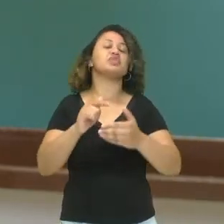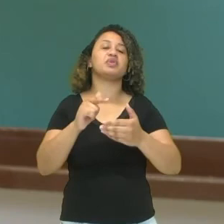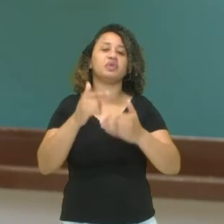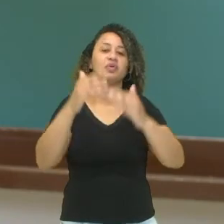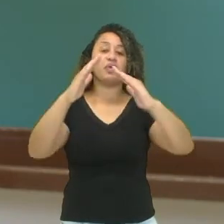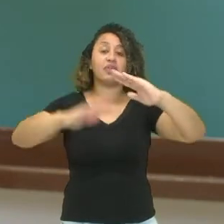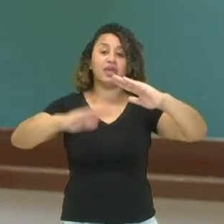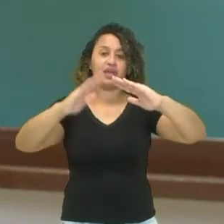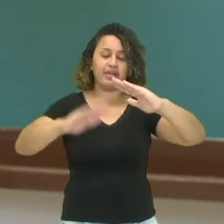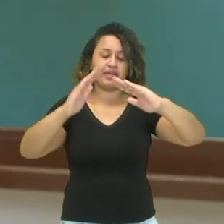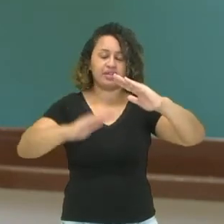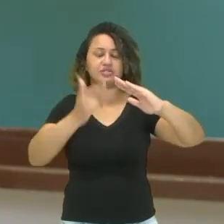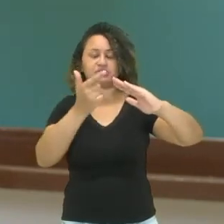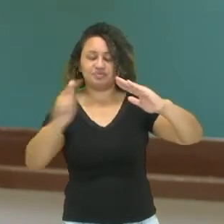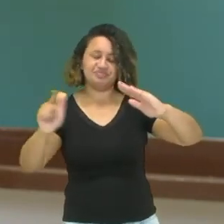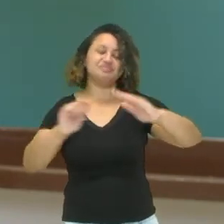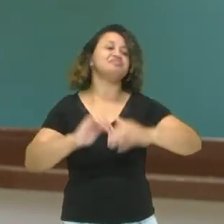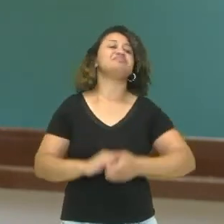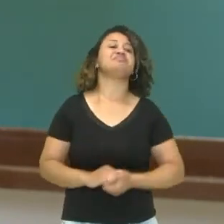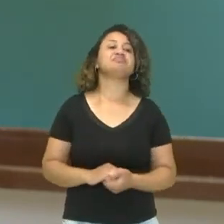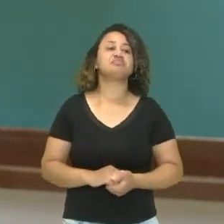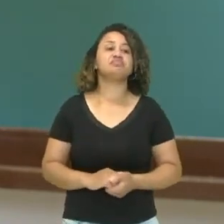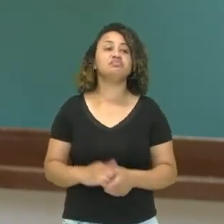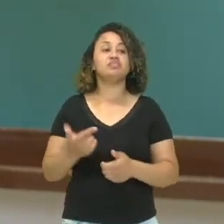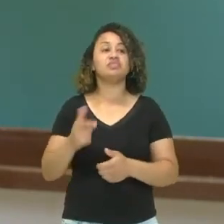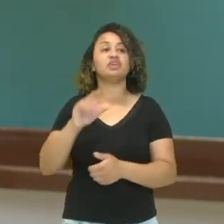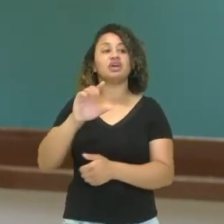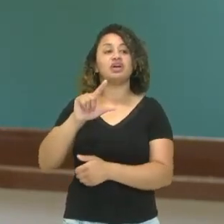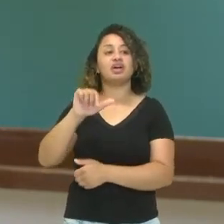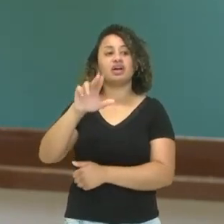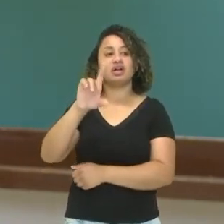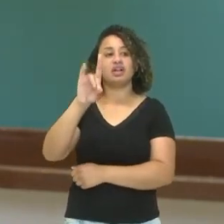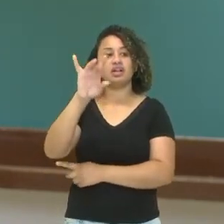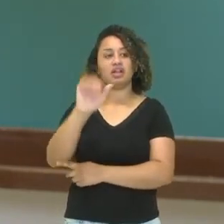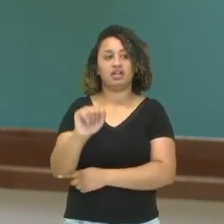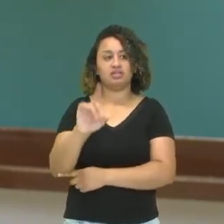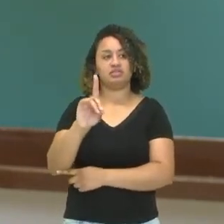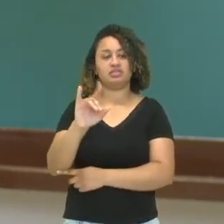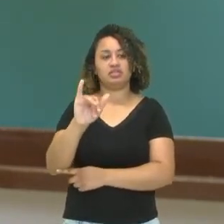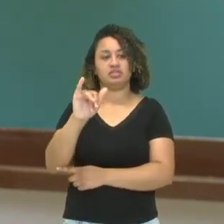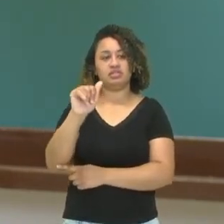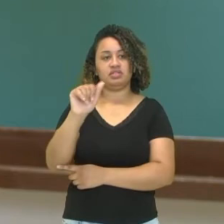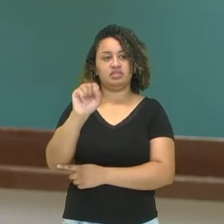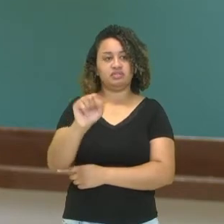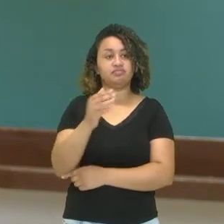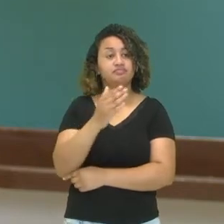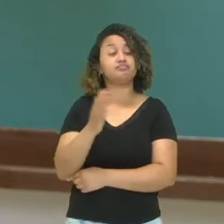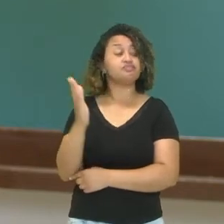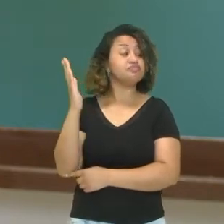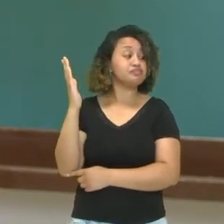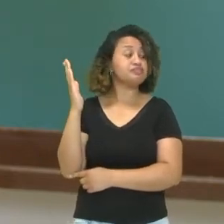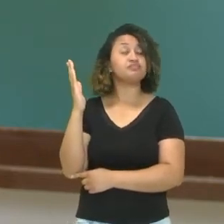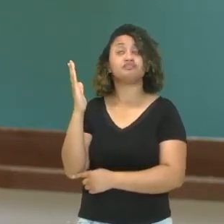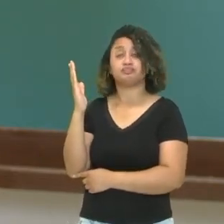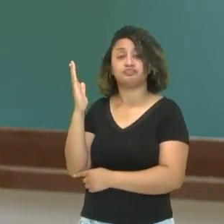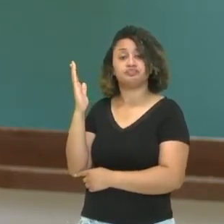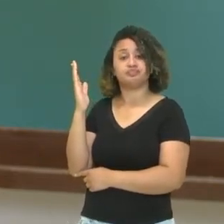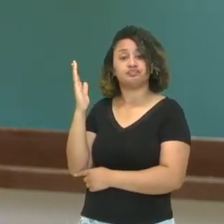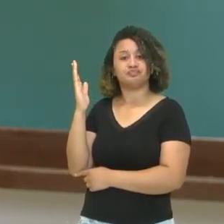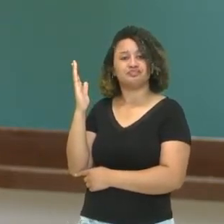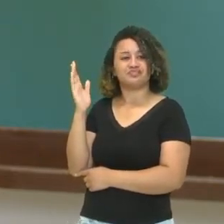Cláudia Batista de Souza, que nasceu em São Paulo em 30 de junho de 1947, é mais conhecida pelo seu